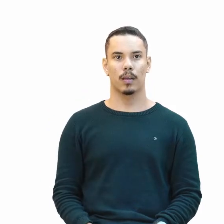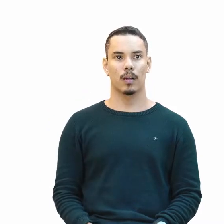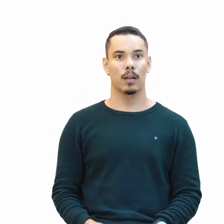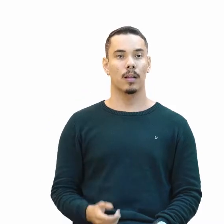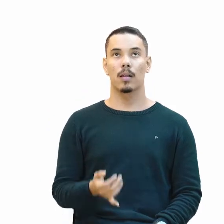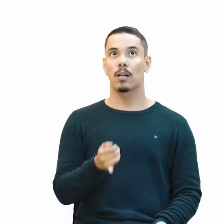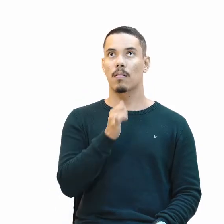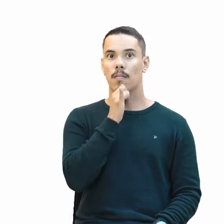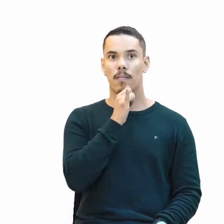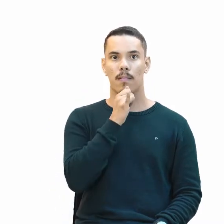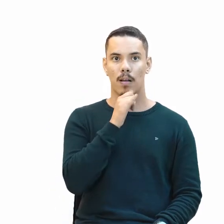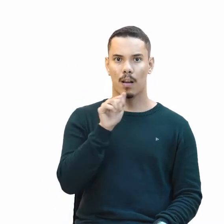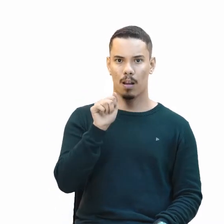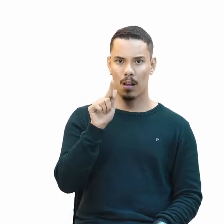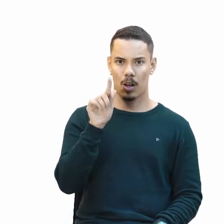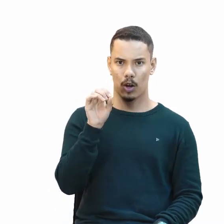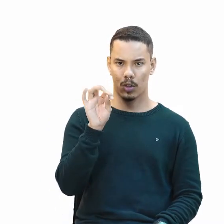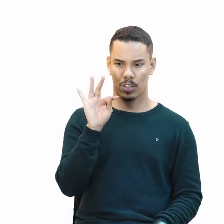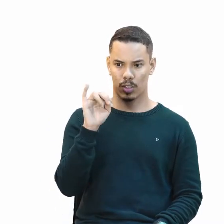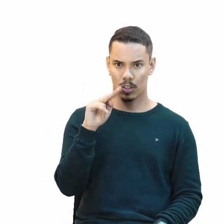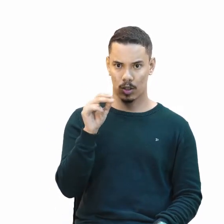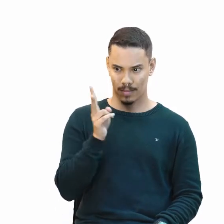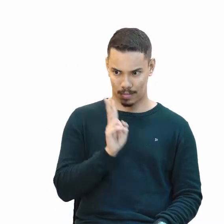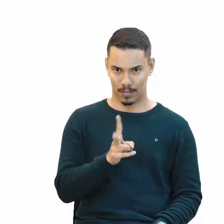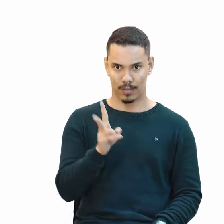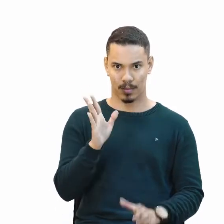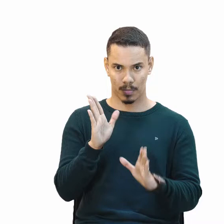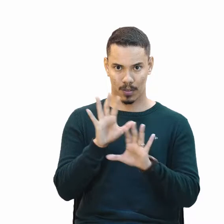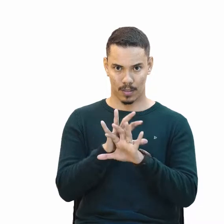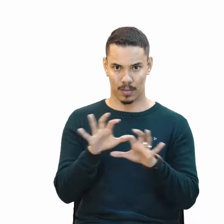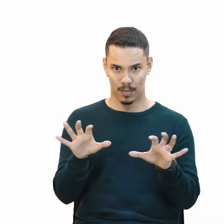sempre Agostinho ele foi cristão.